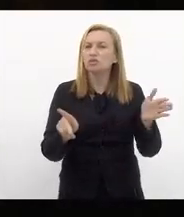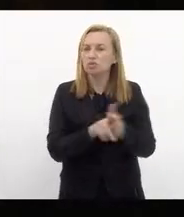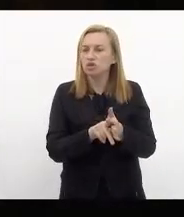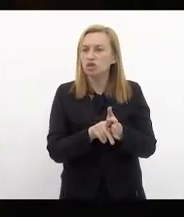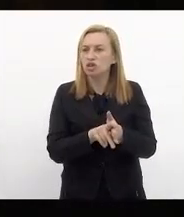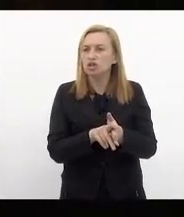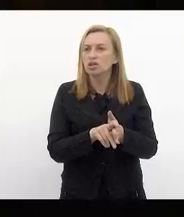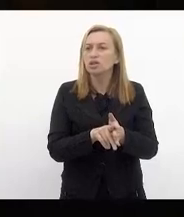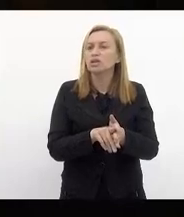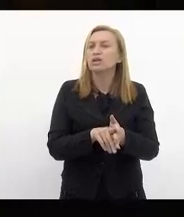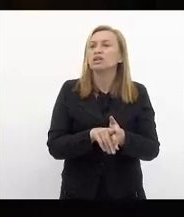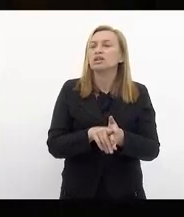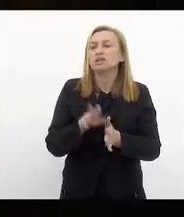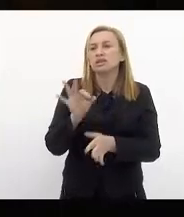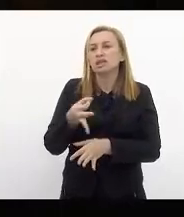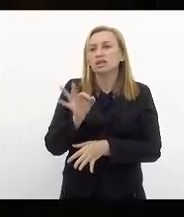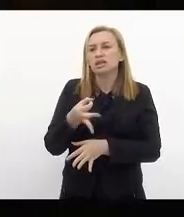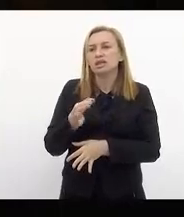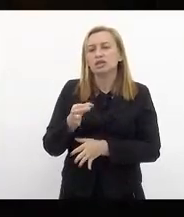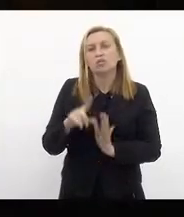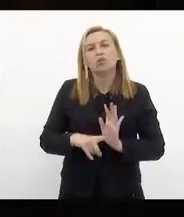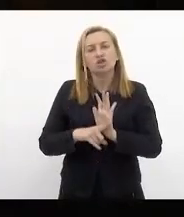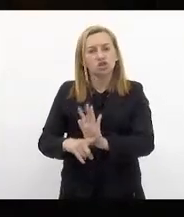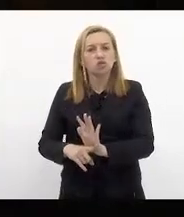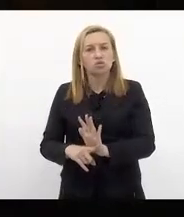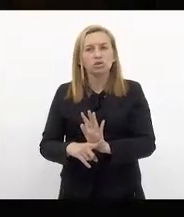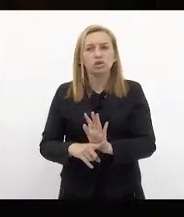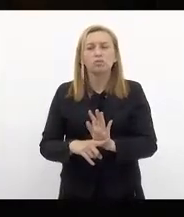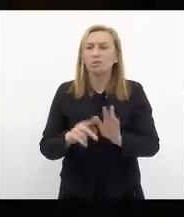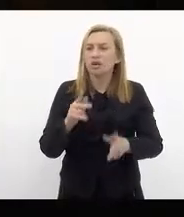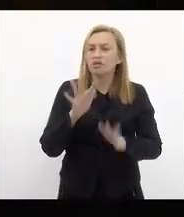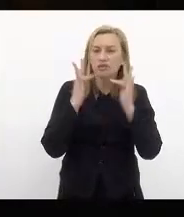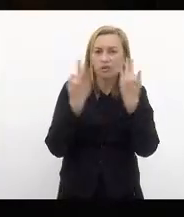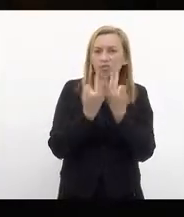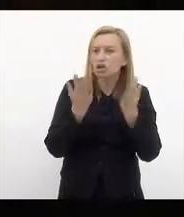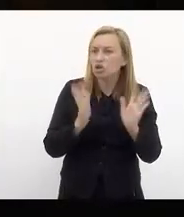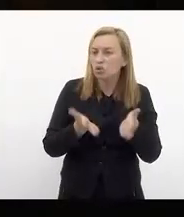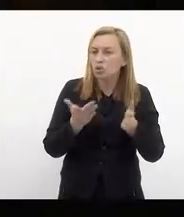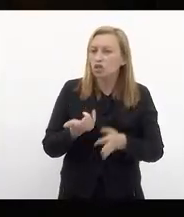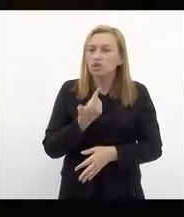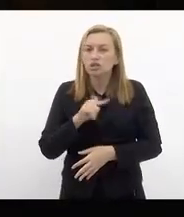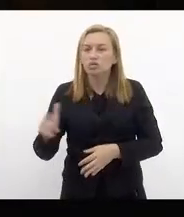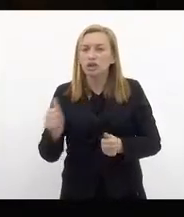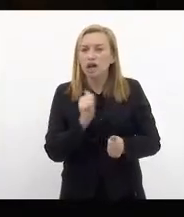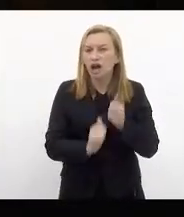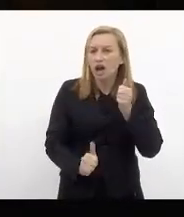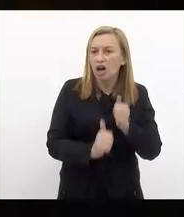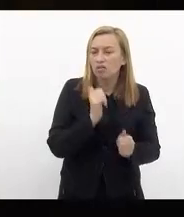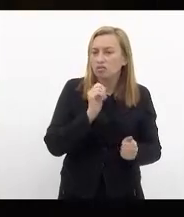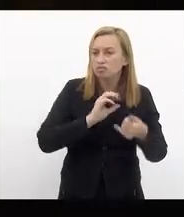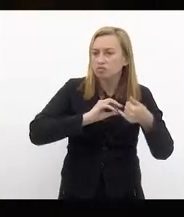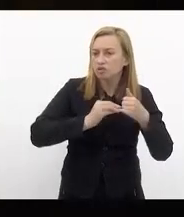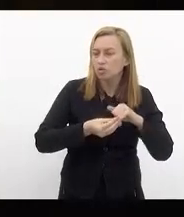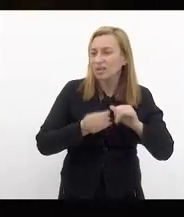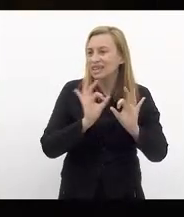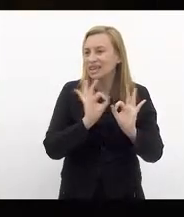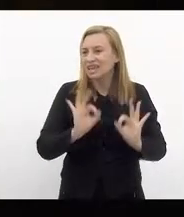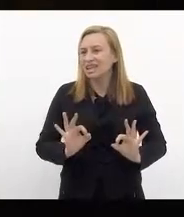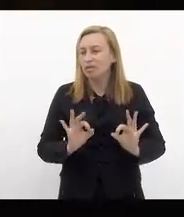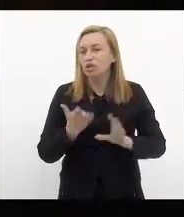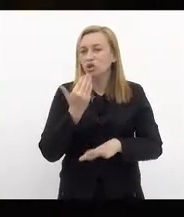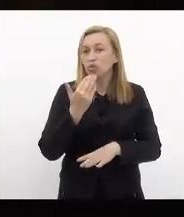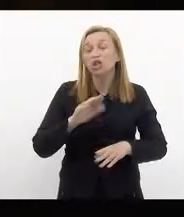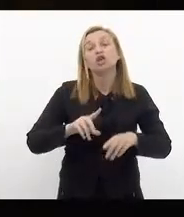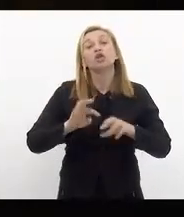projeto, garantir ali uma assistência mínima para as famílias que hoje não têm arroz e feijão para comer. Então, diante